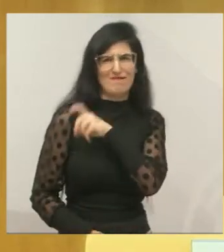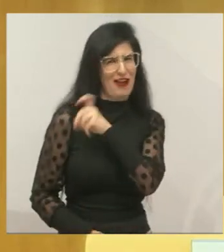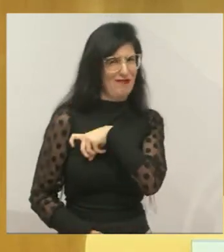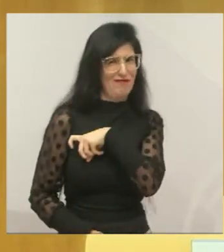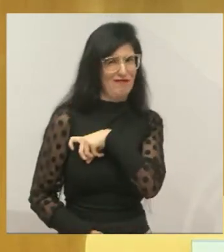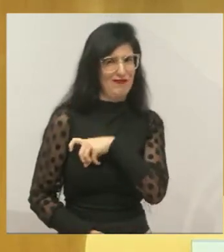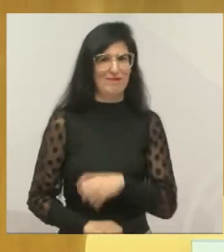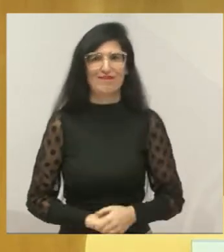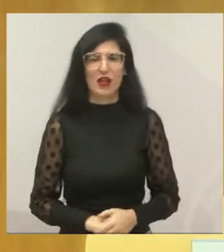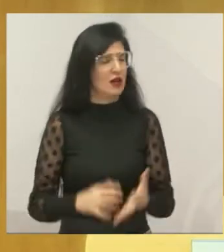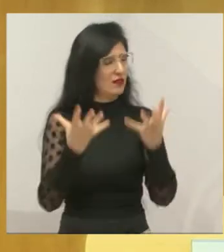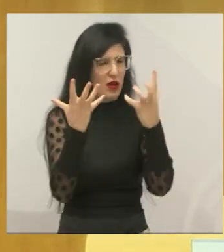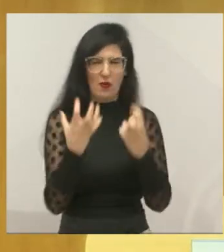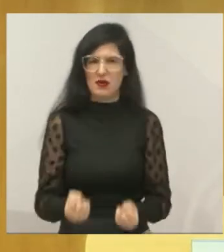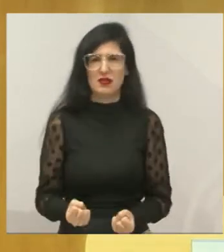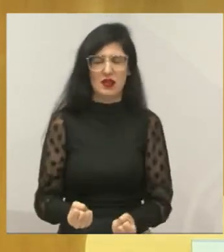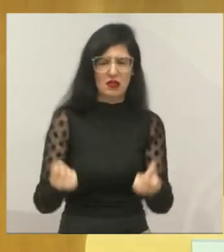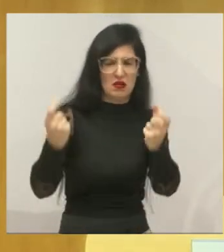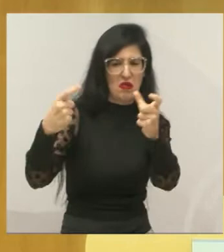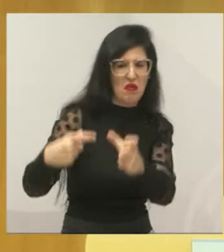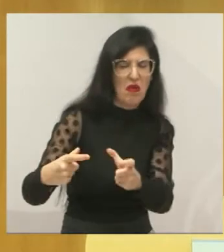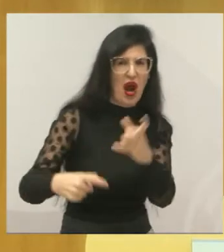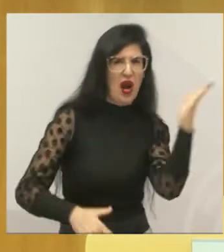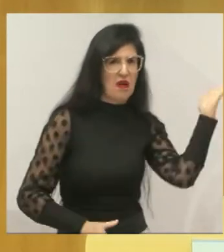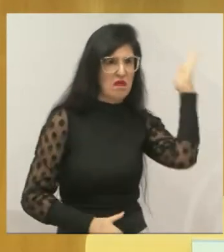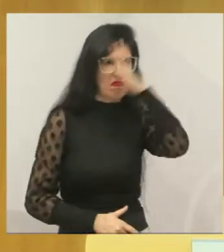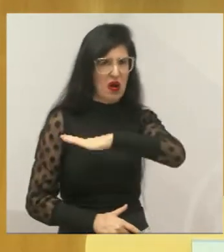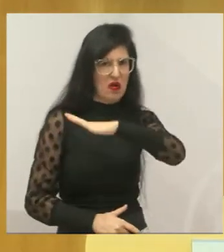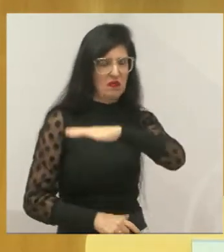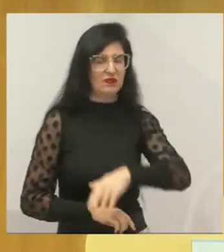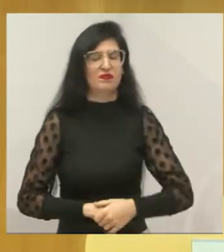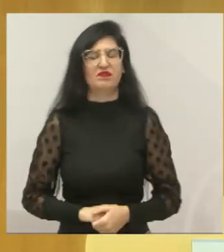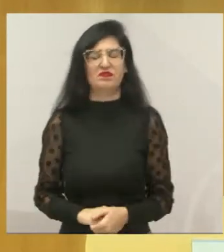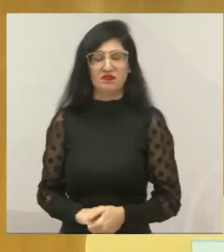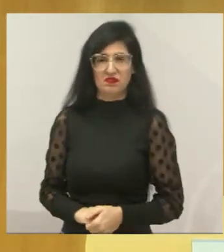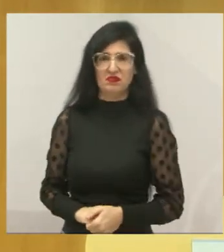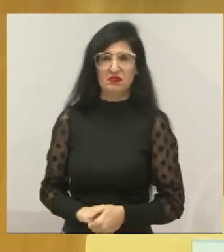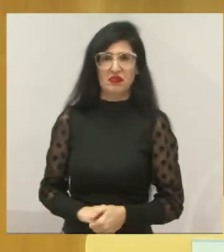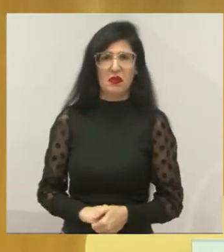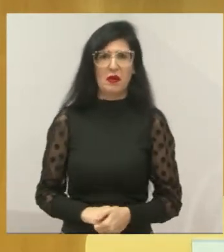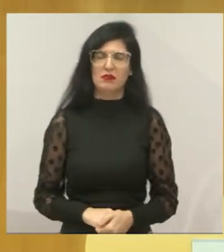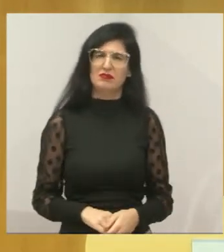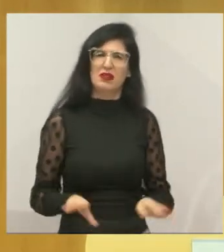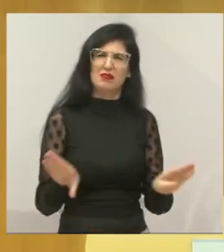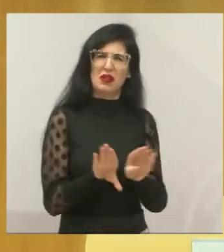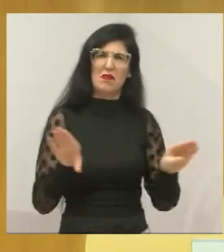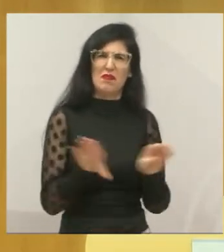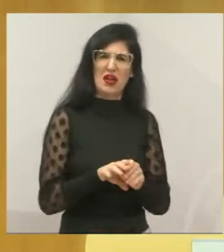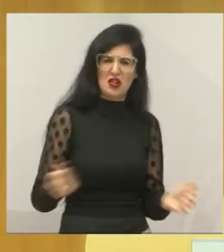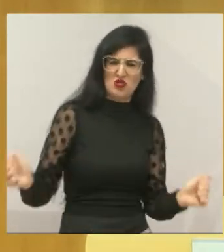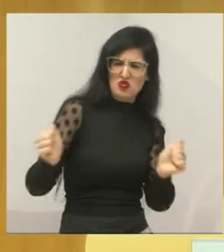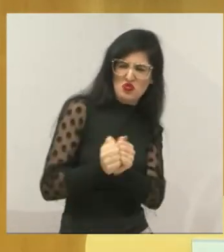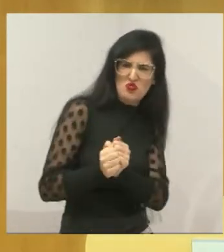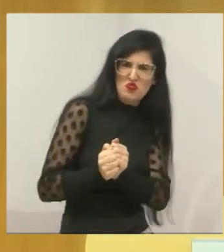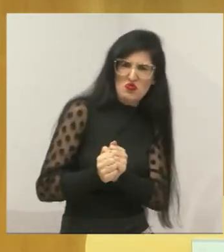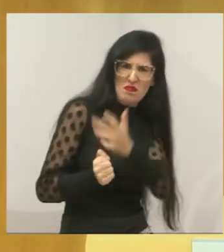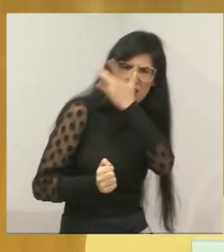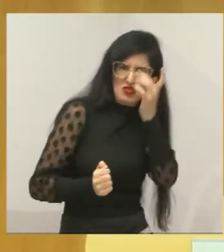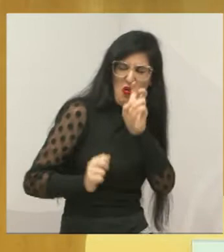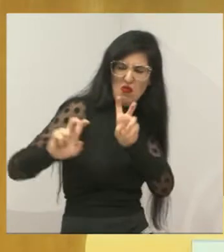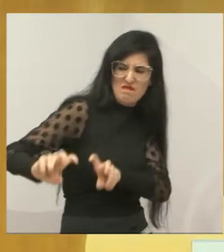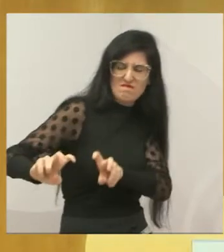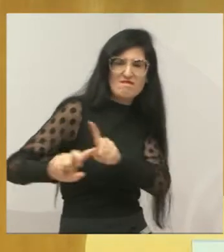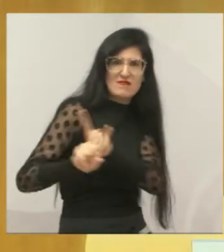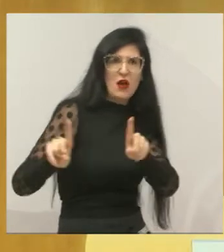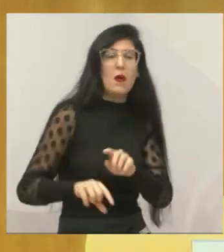pecadores, nem na cadeira dos escarnecedores se assenta, mas que na lei do Senhor